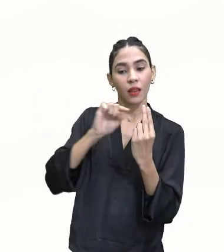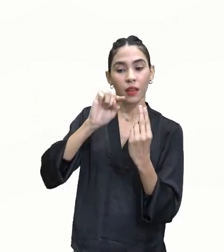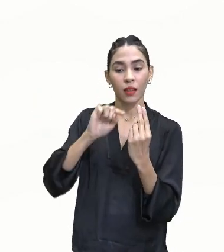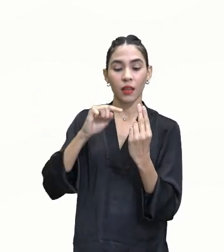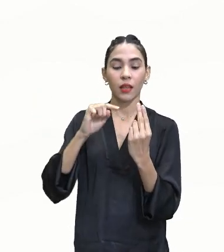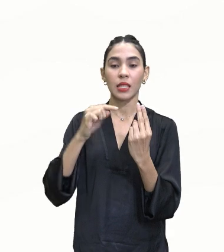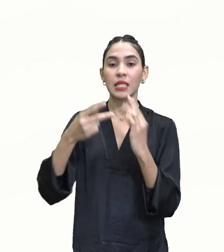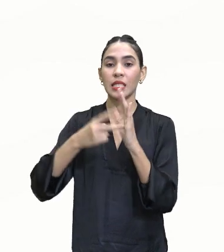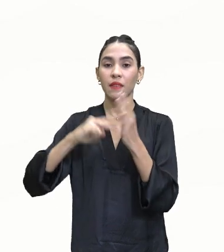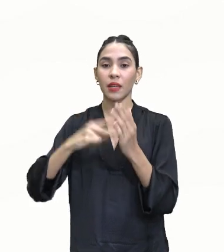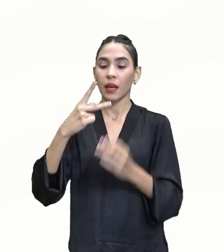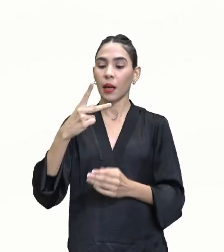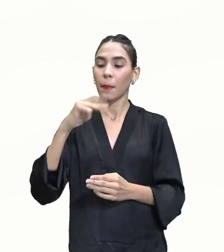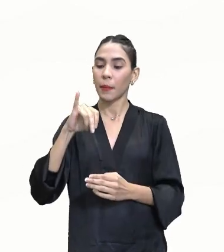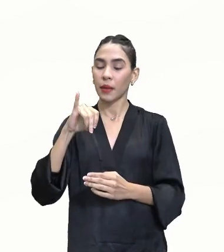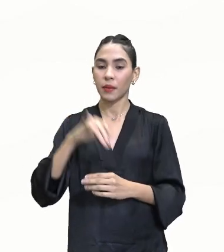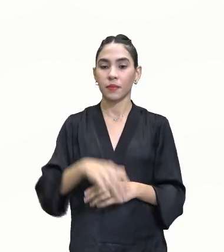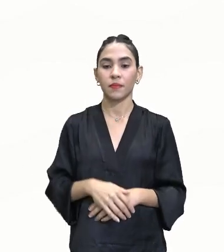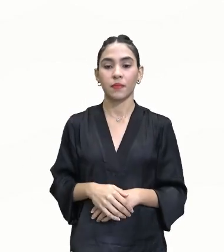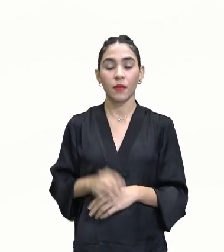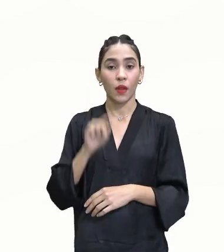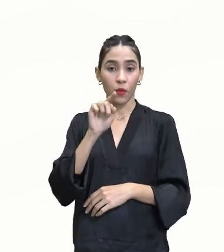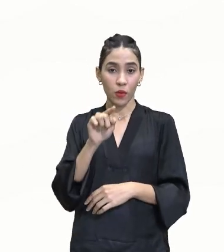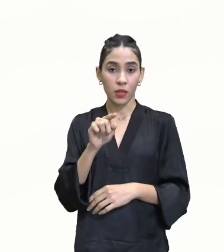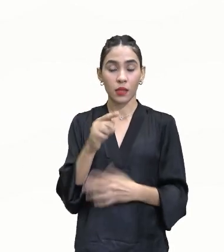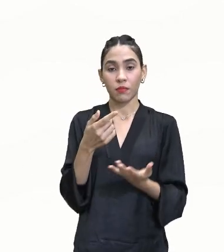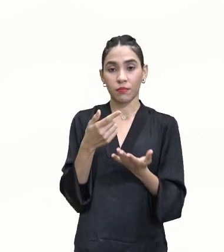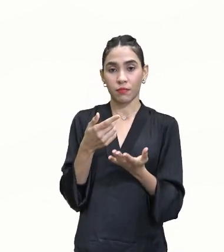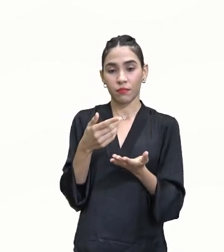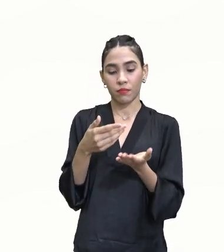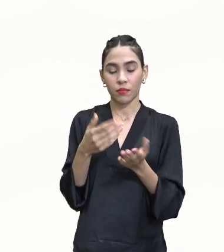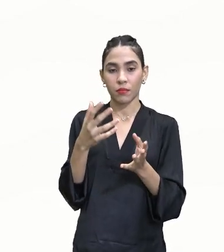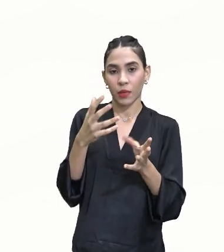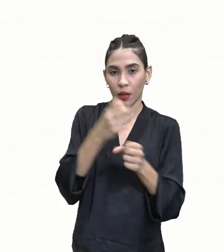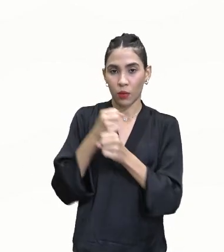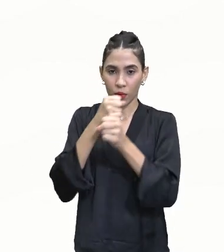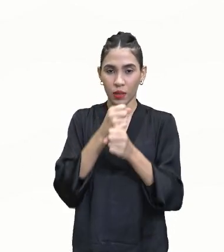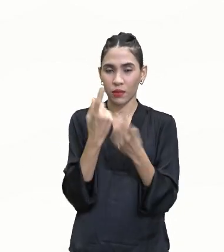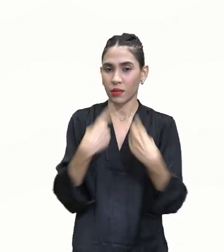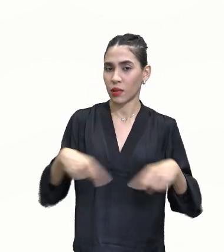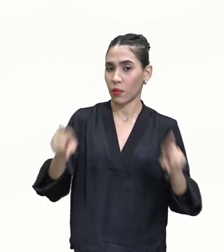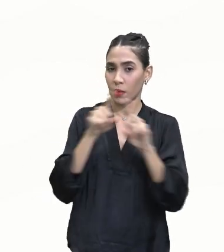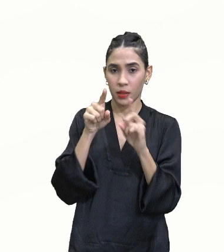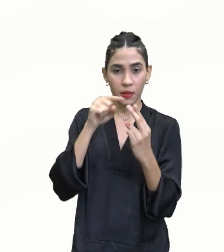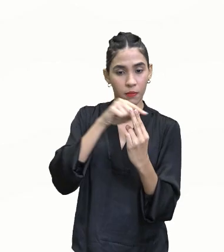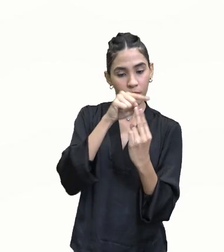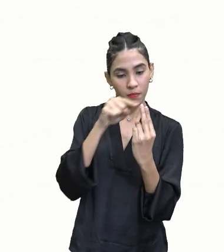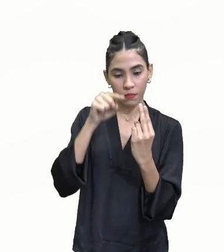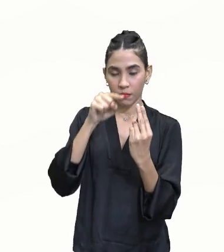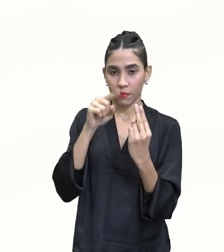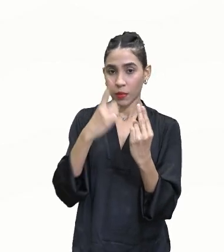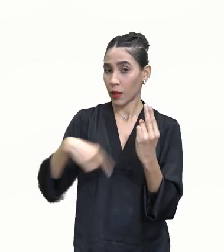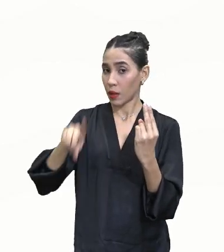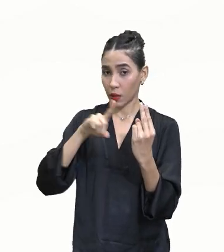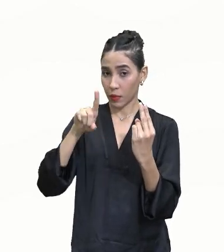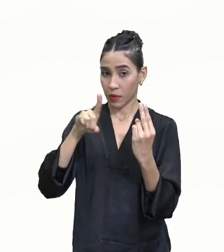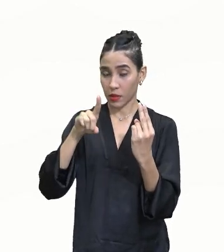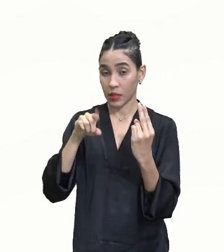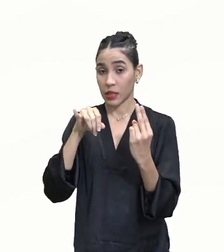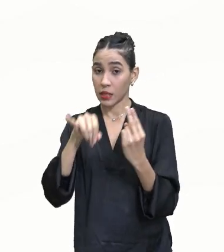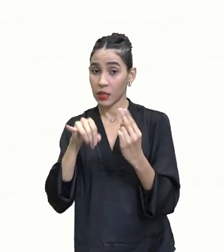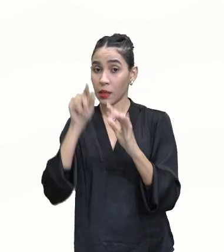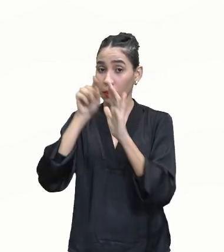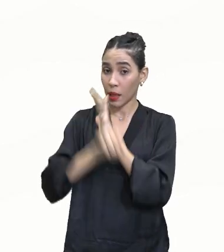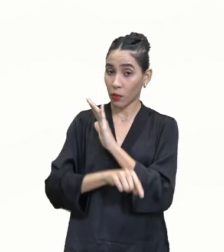π. Para você resolver o problema, não necessariamente você precisa desse valor aí. Se o